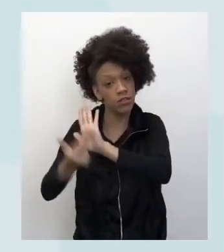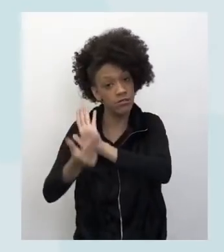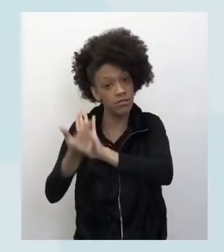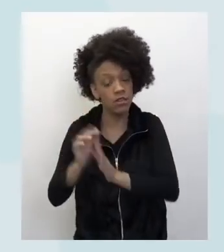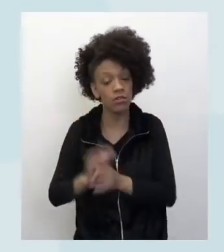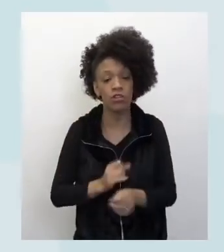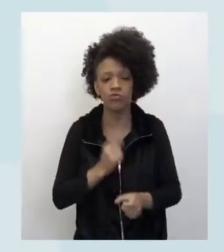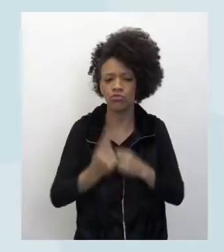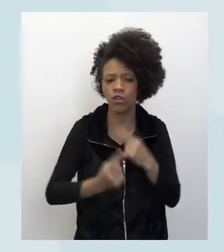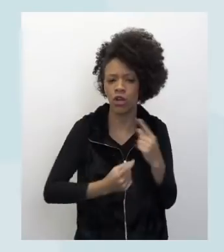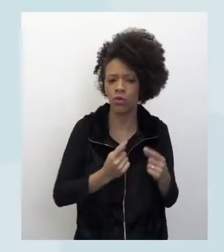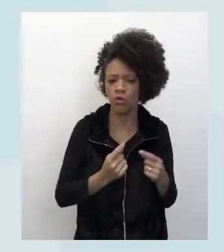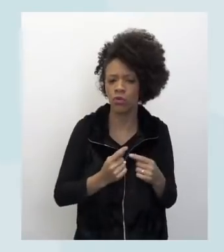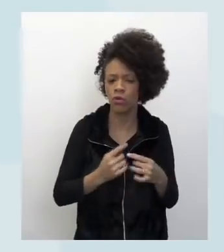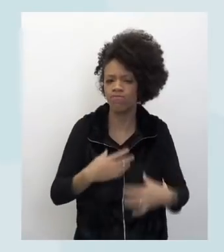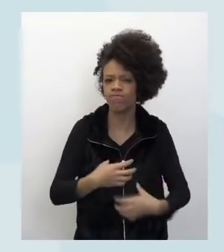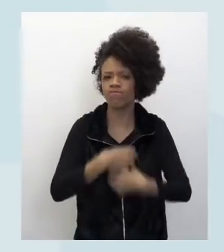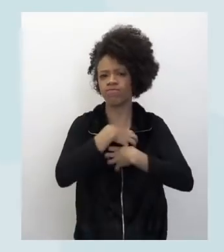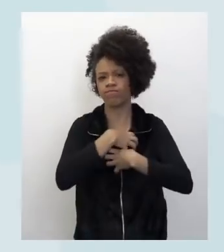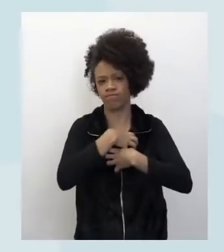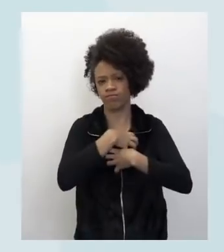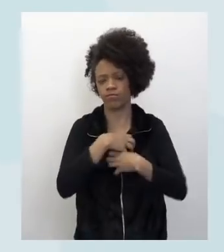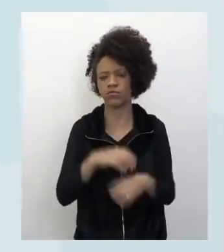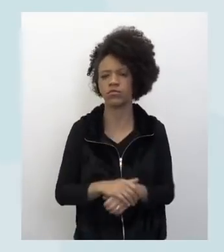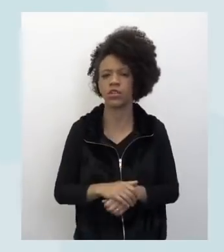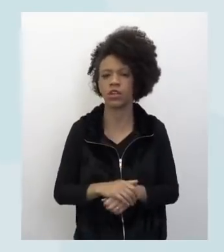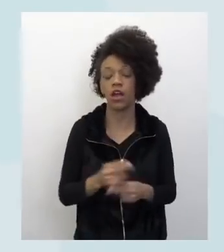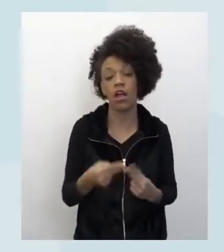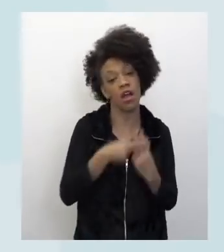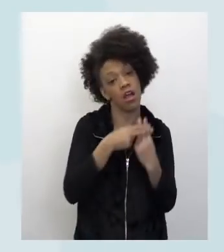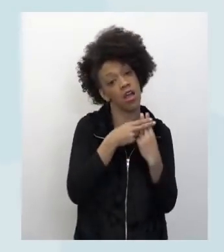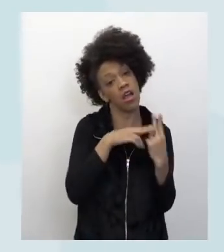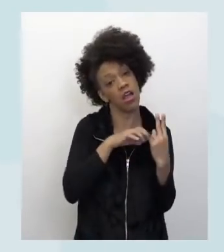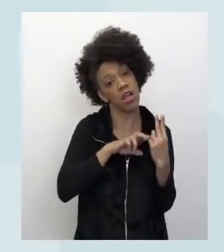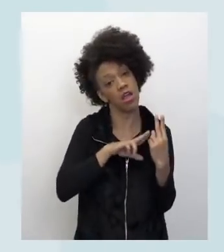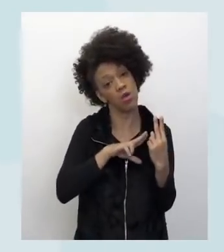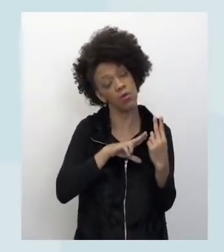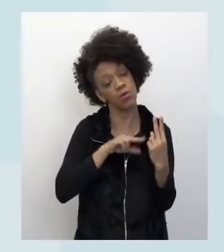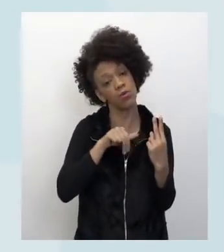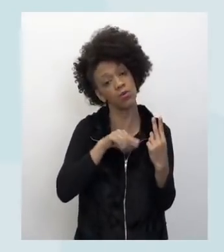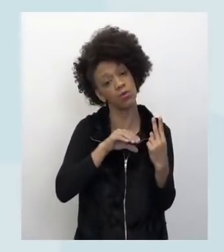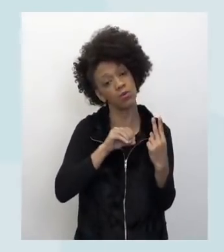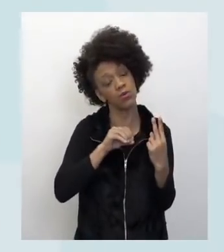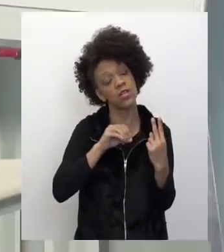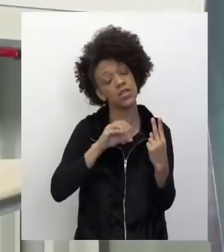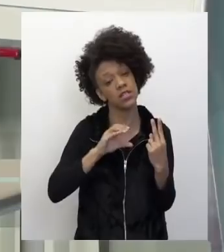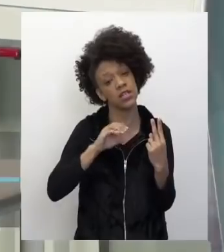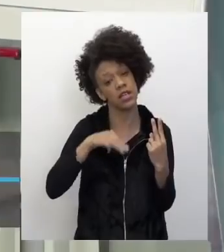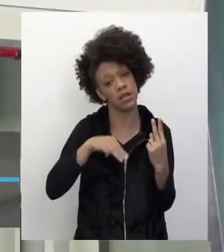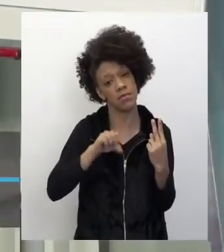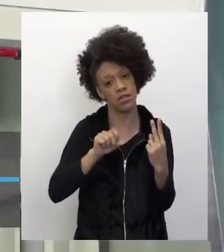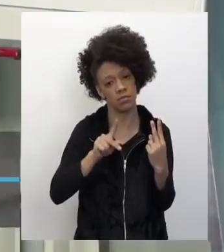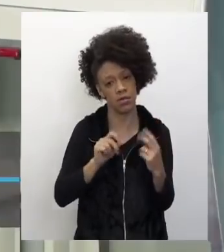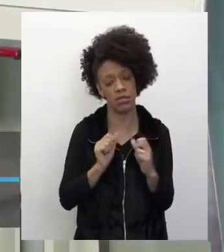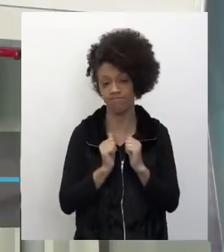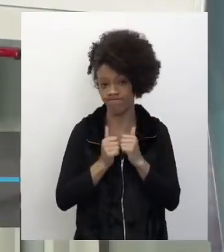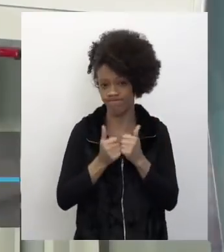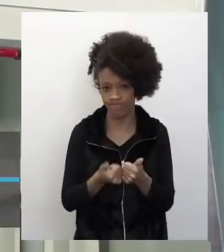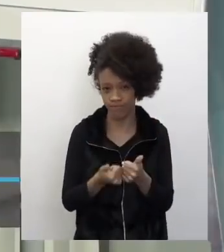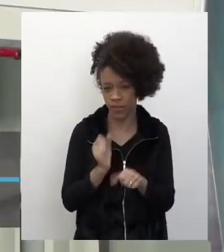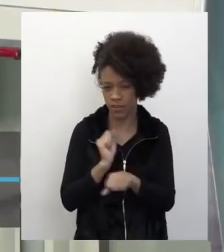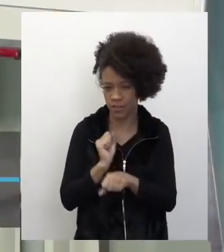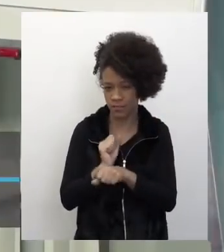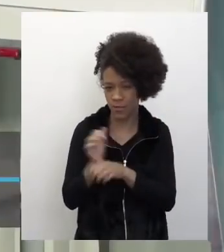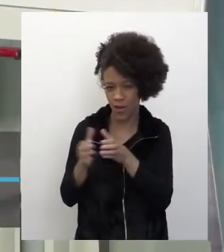elemento circense que a gente viu hoje. Posta no hashtag EuNoCMSP, tá certo? Estou esperando a galera do desenho aí